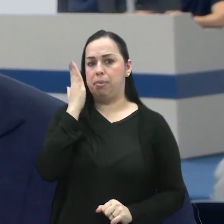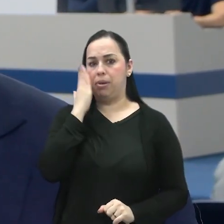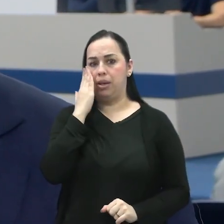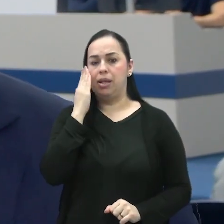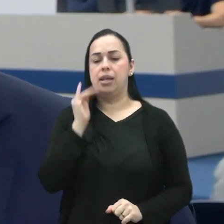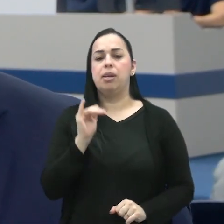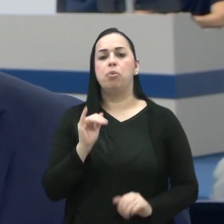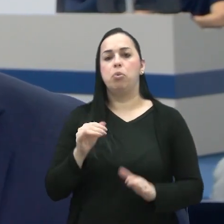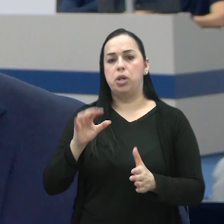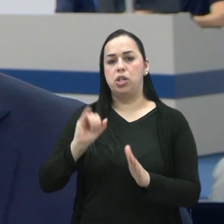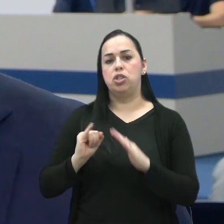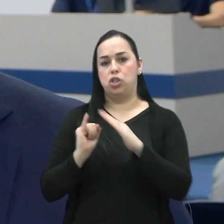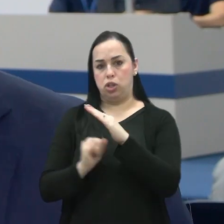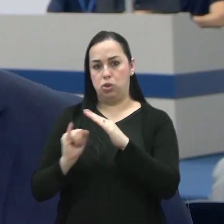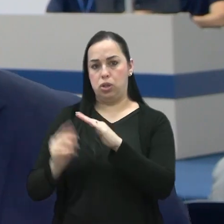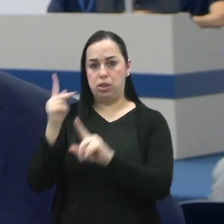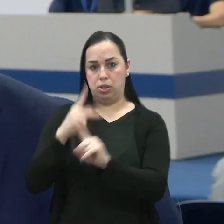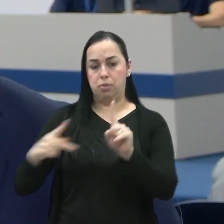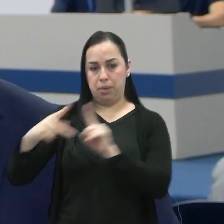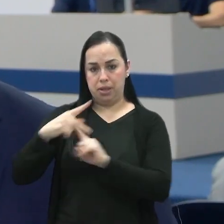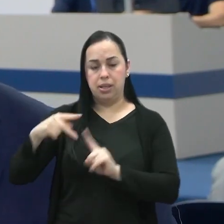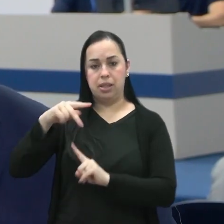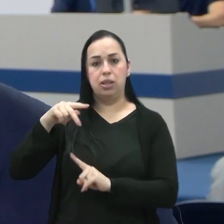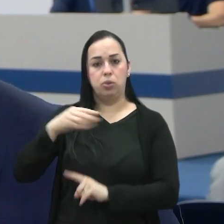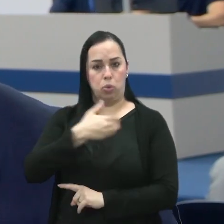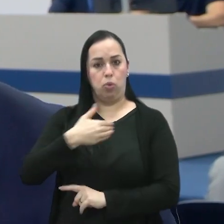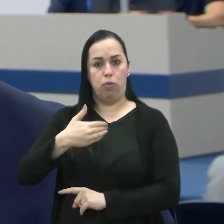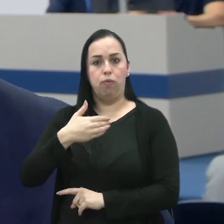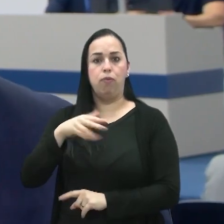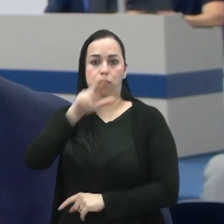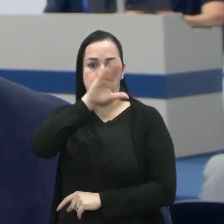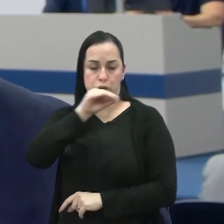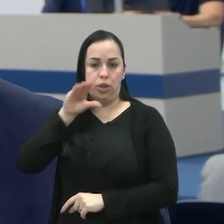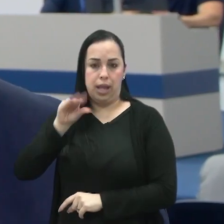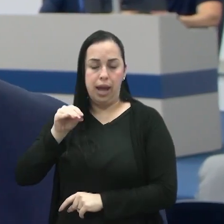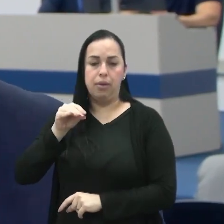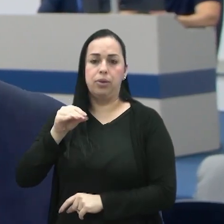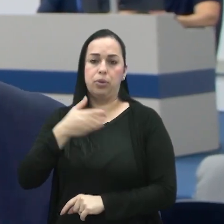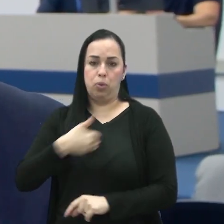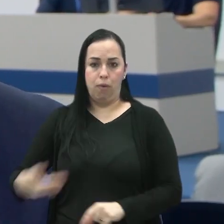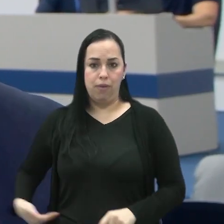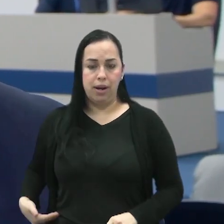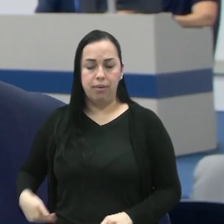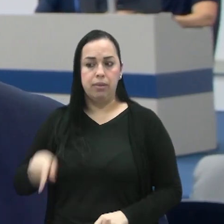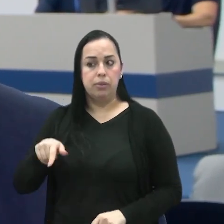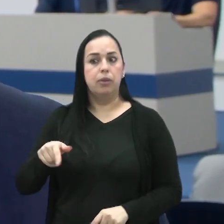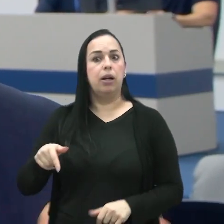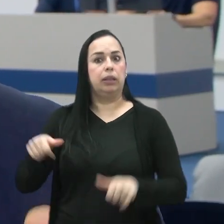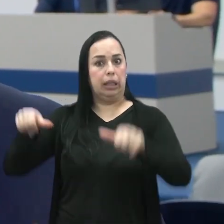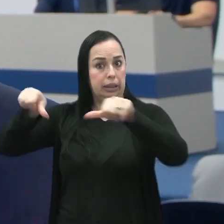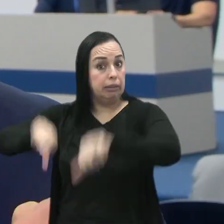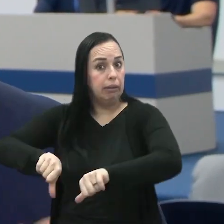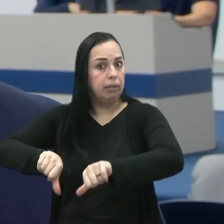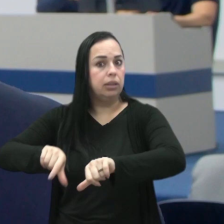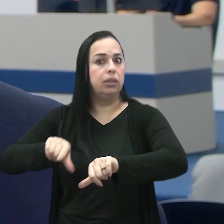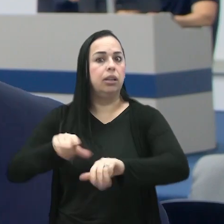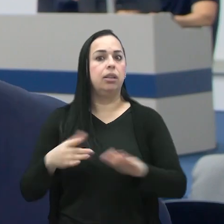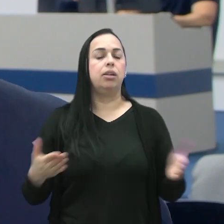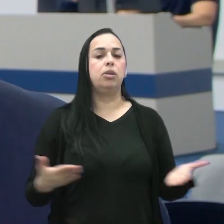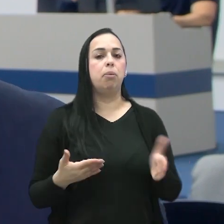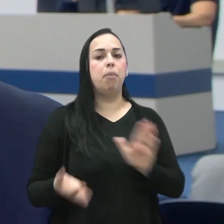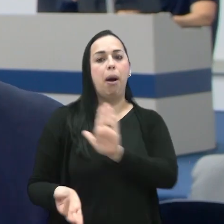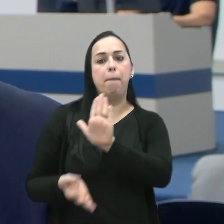o IPSM, o Instituto de Previdência do Servidor Municipal, corre seríssimos riscos. E o parecer divulgado